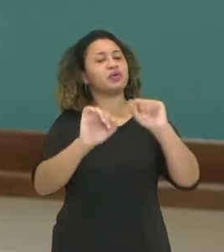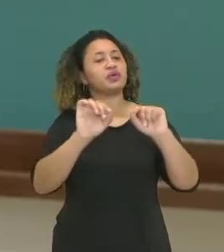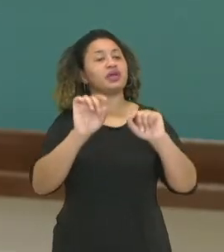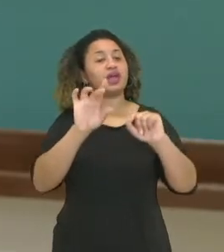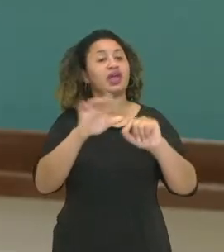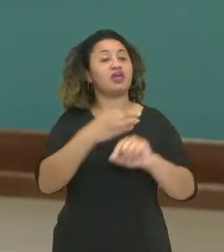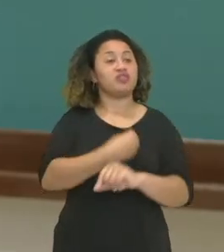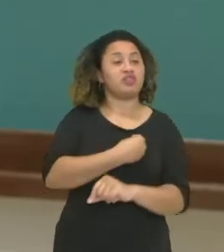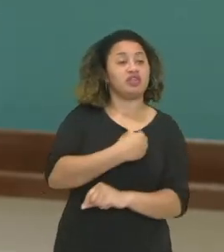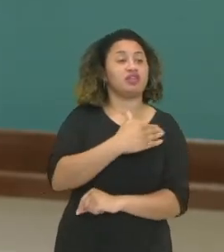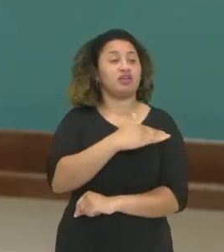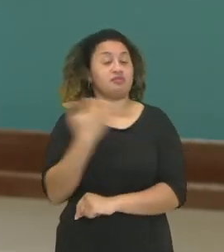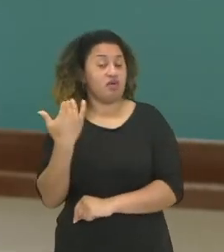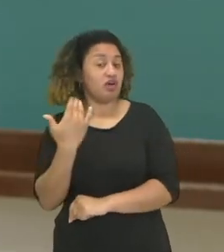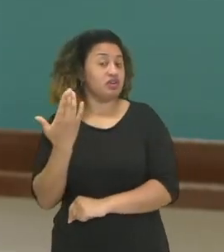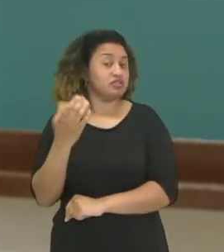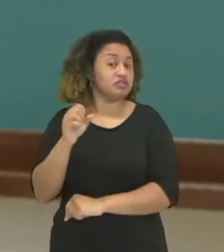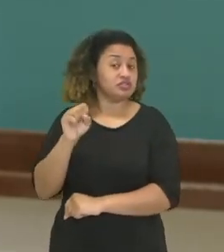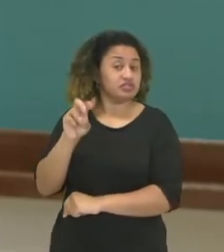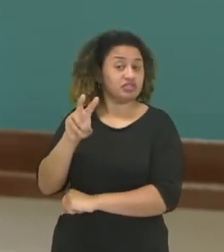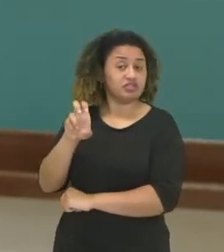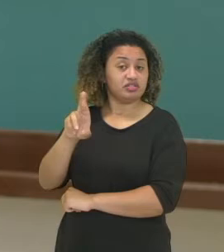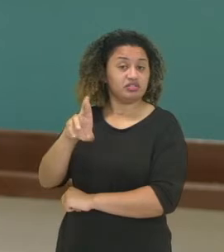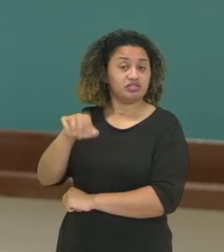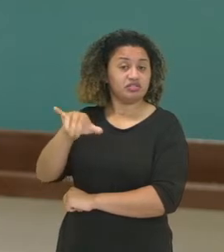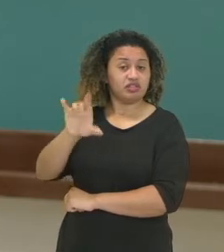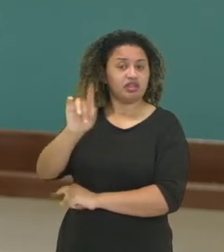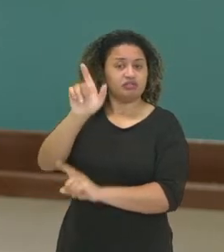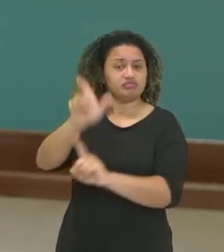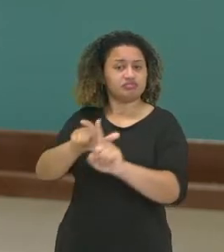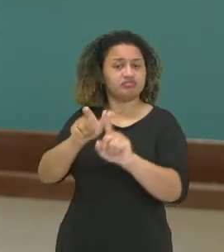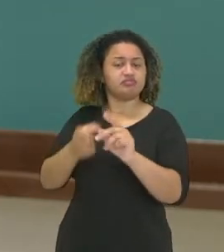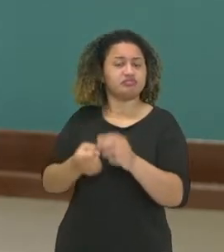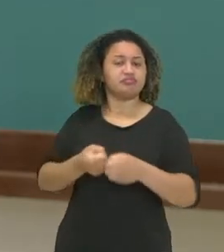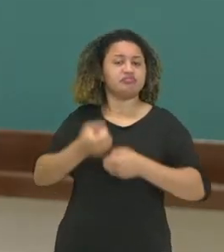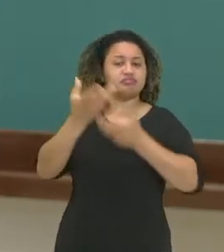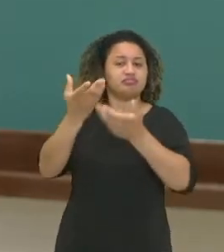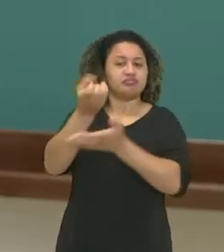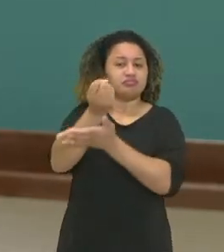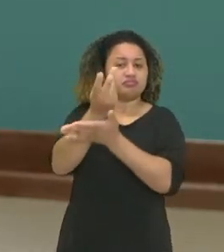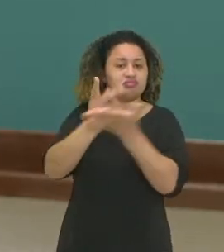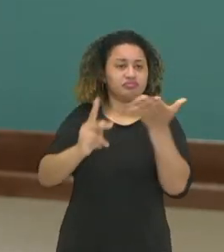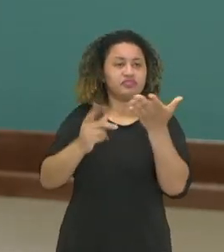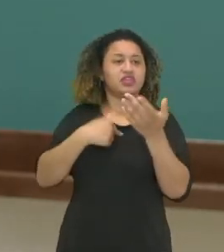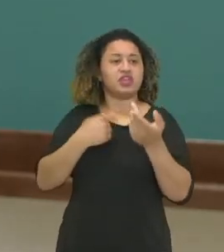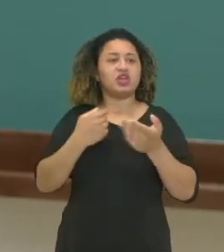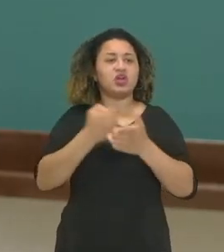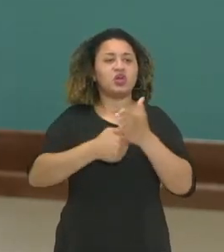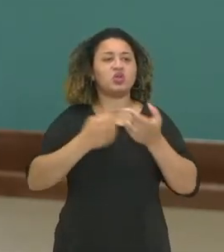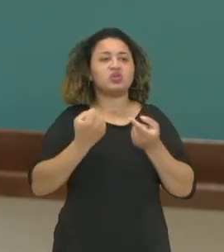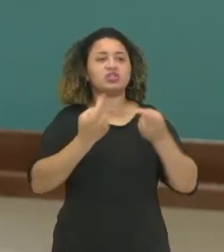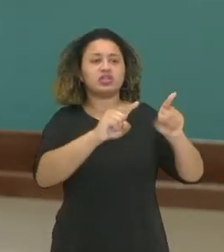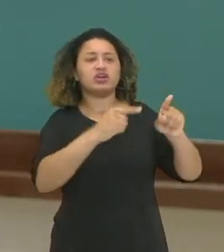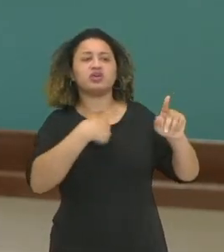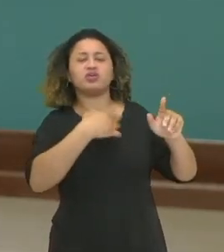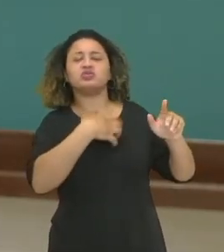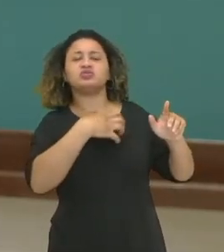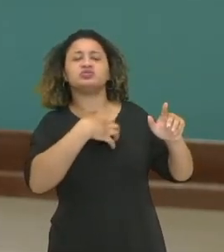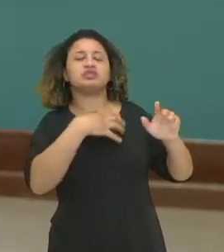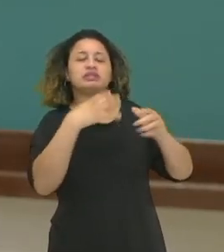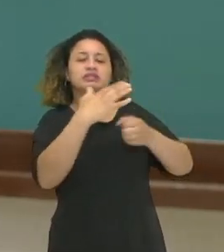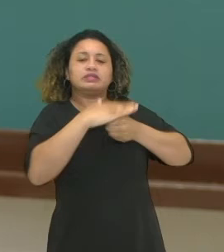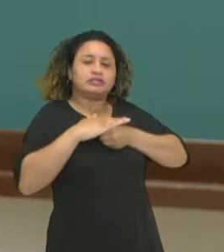à vida e à morte de Severino, protagonista do poema, que luta contra o sistema que o oprime? Justifique